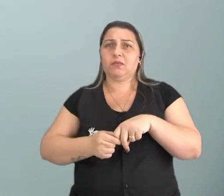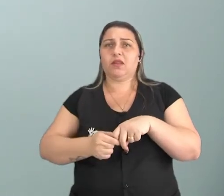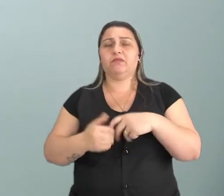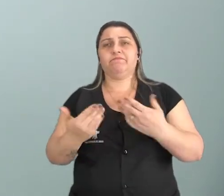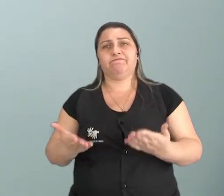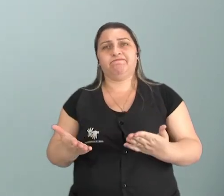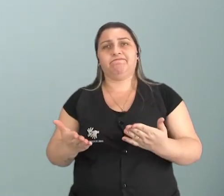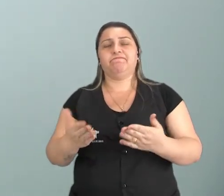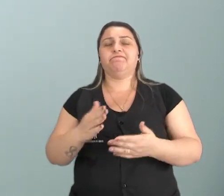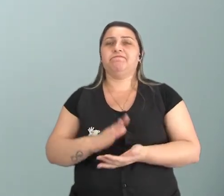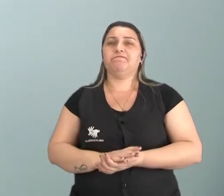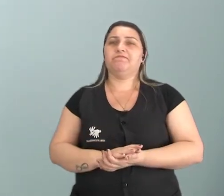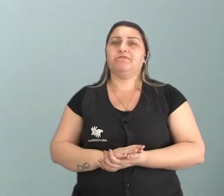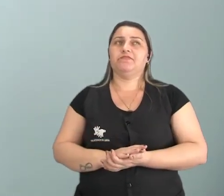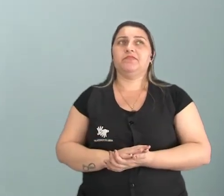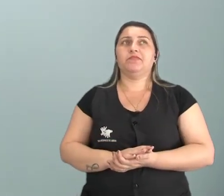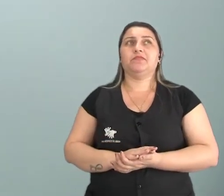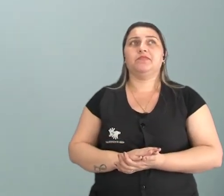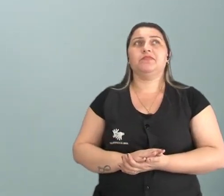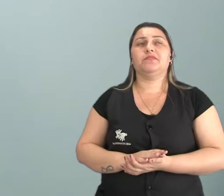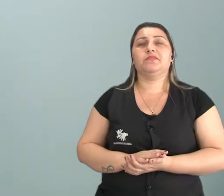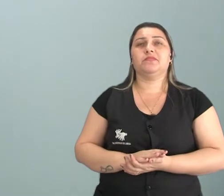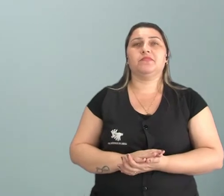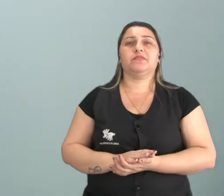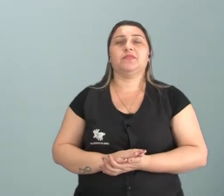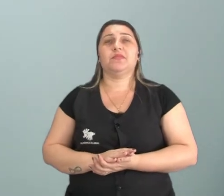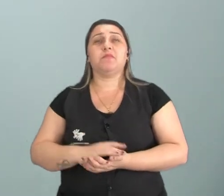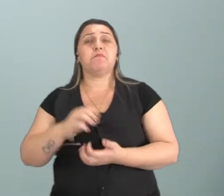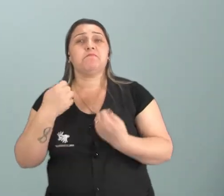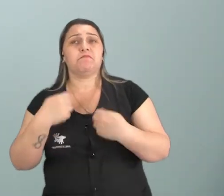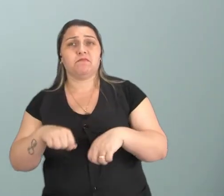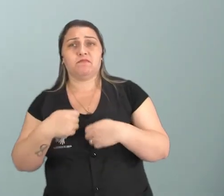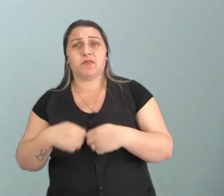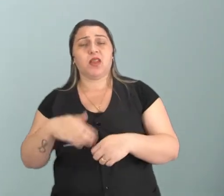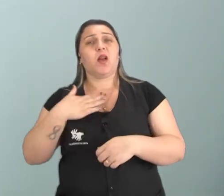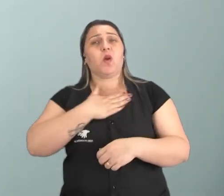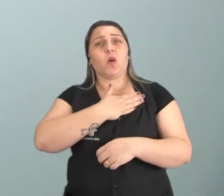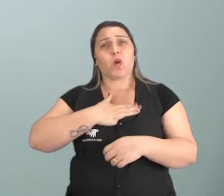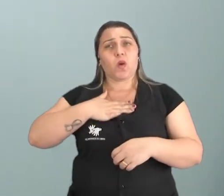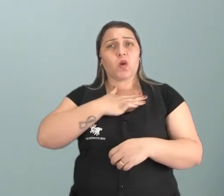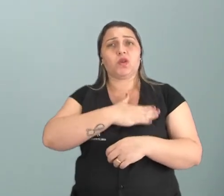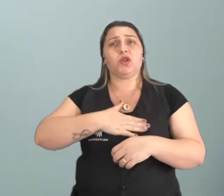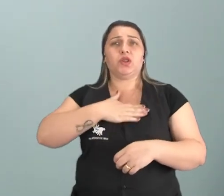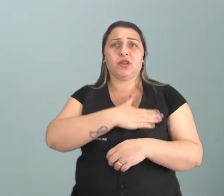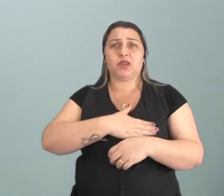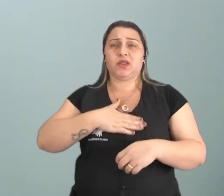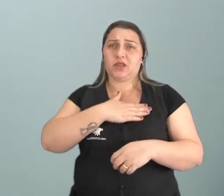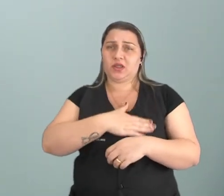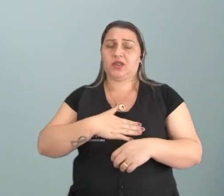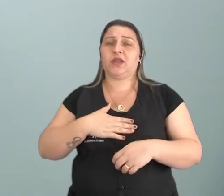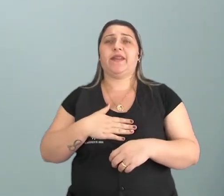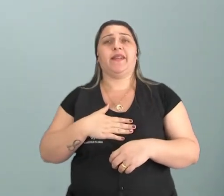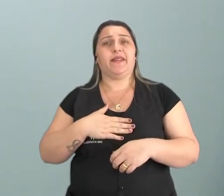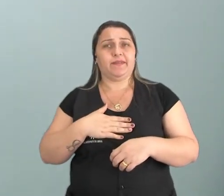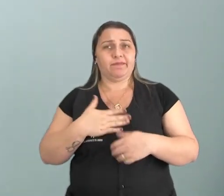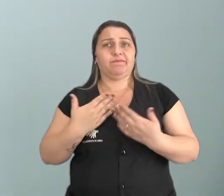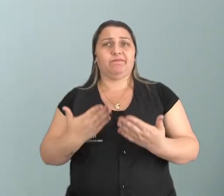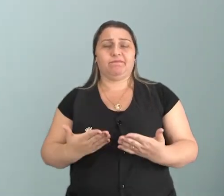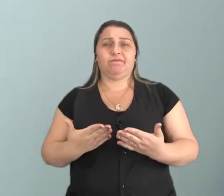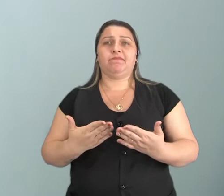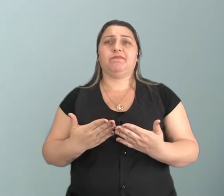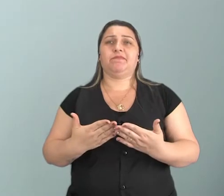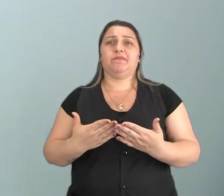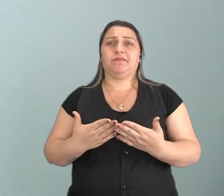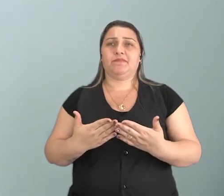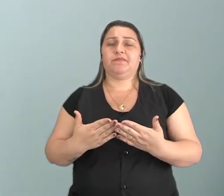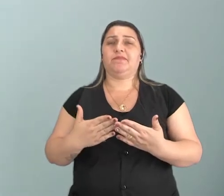alguma coisa. Porque... E outra coisa, tem que gostar muito de adrenalina, né? Vocês viram que é algo assim que eles ficam